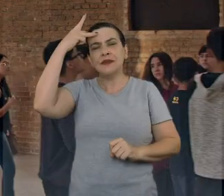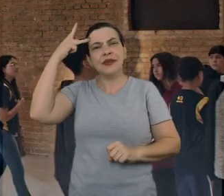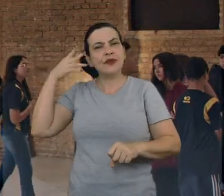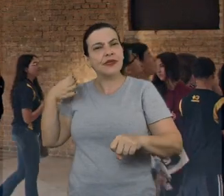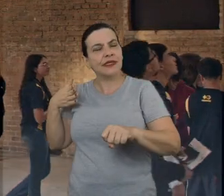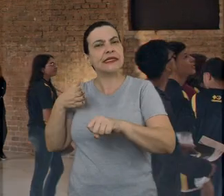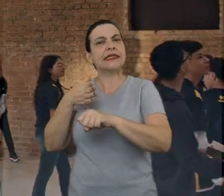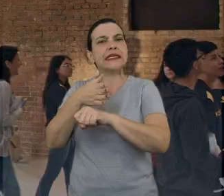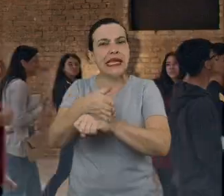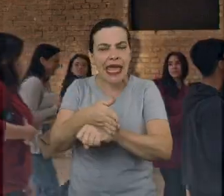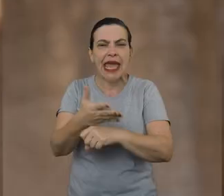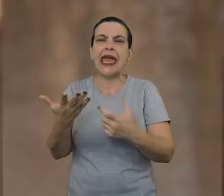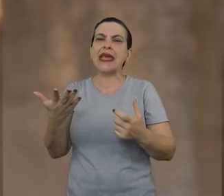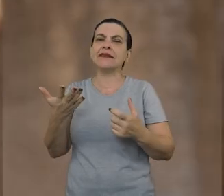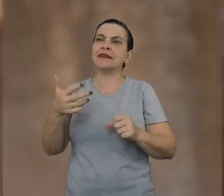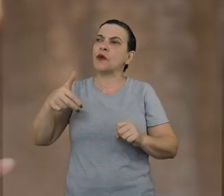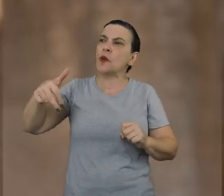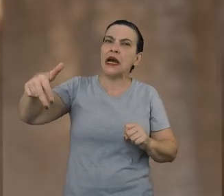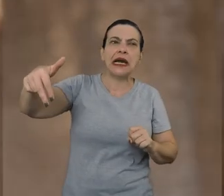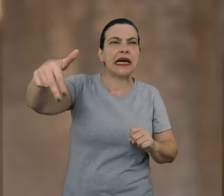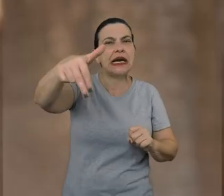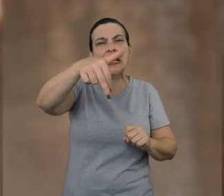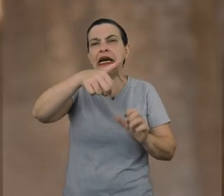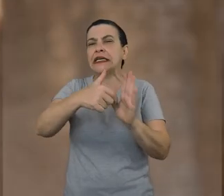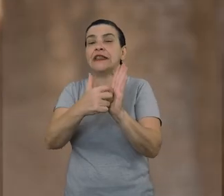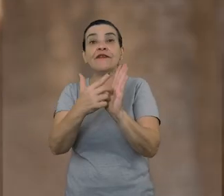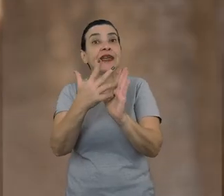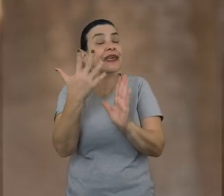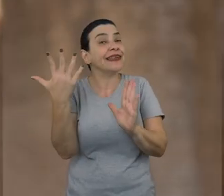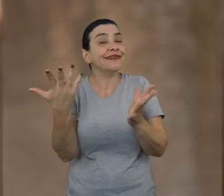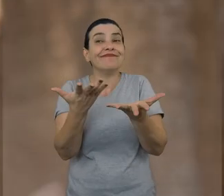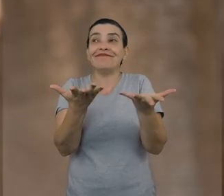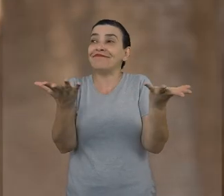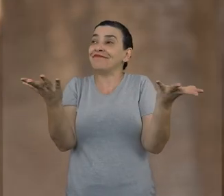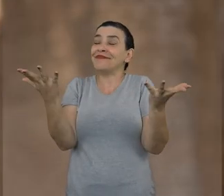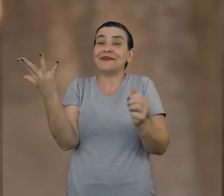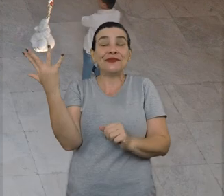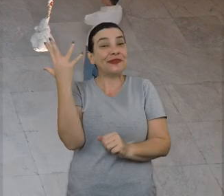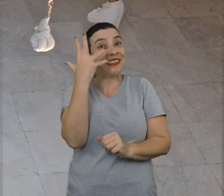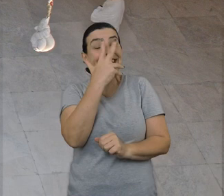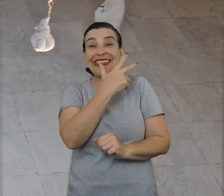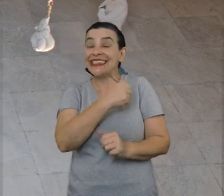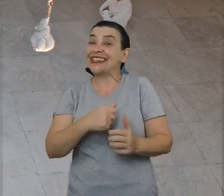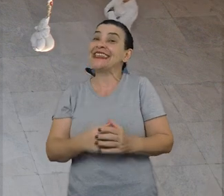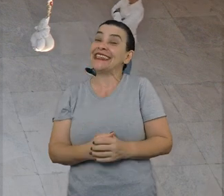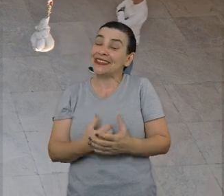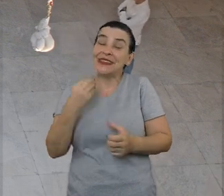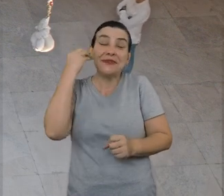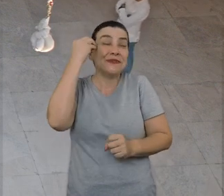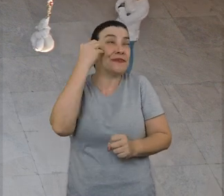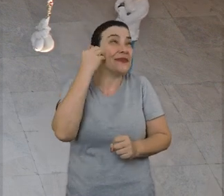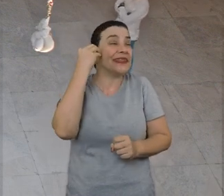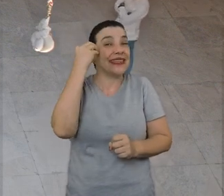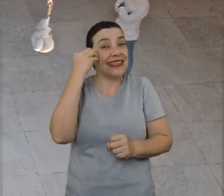por, percorrem ele várias vezes. Isso é muito bonito, porque se torna muito icônico. E a experiência, poder oferecer para um público